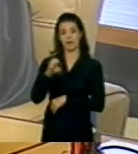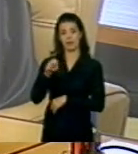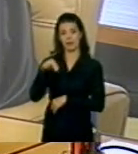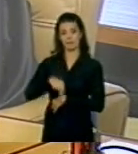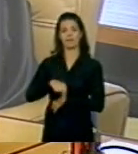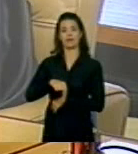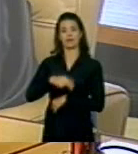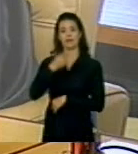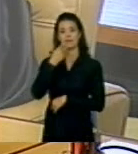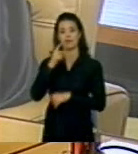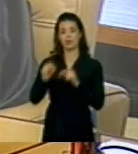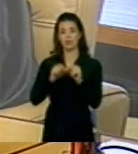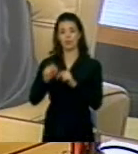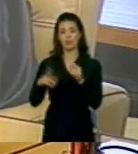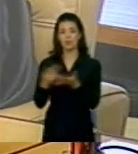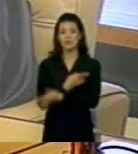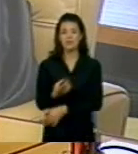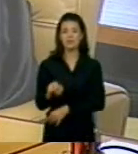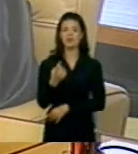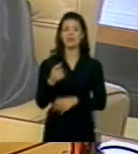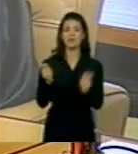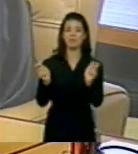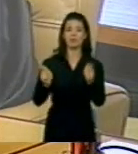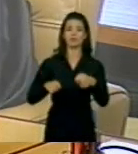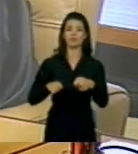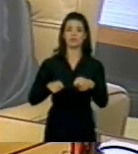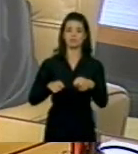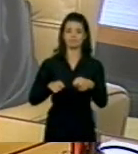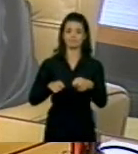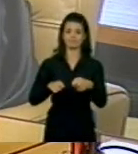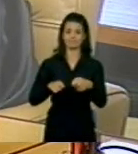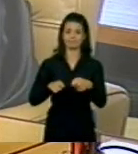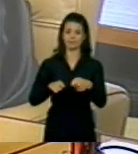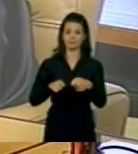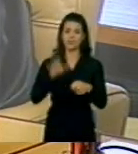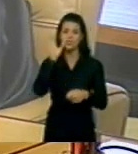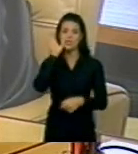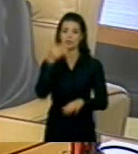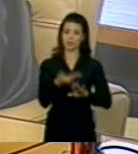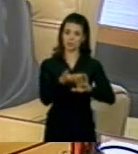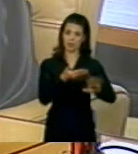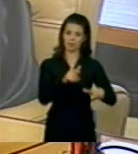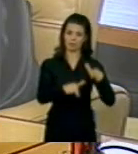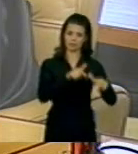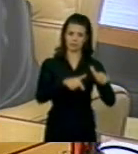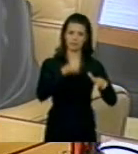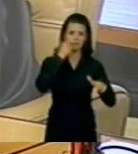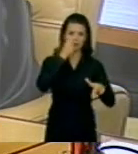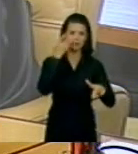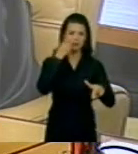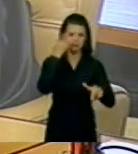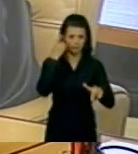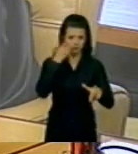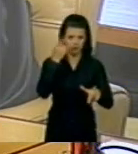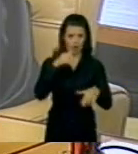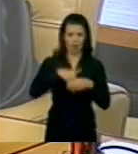a excepcionalidade da possibilidade de se determinar o afastamento de parlamentar, fundamentou o seu voto,